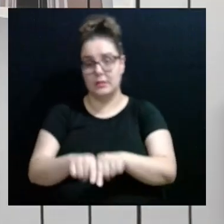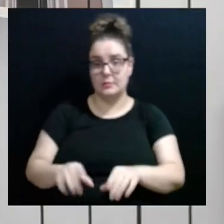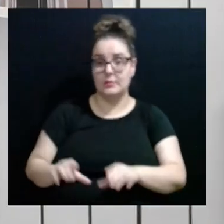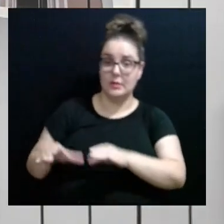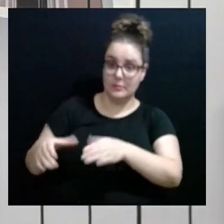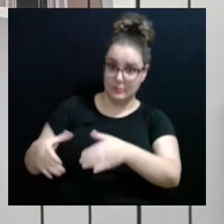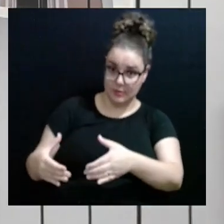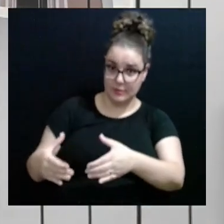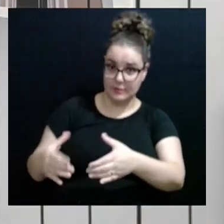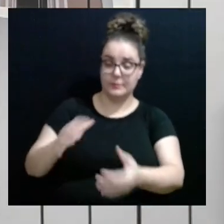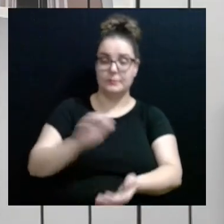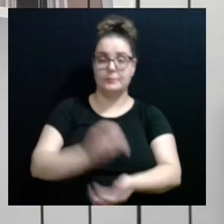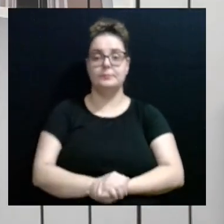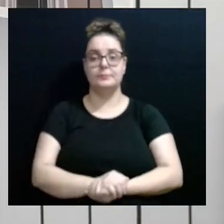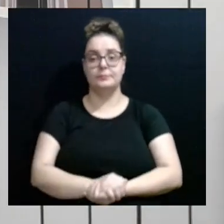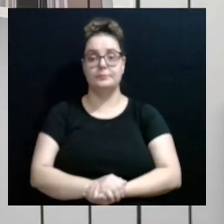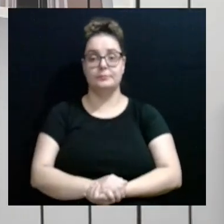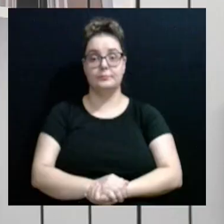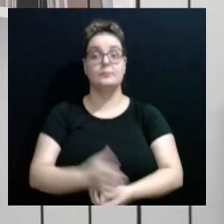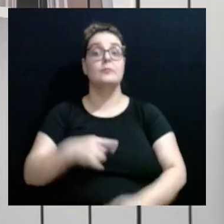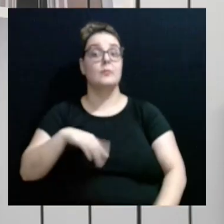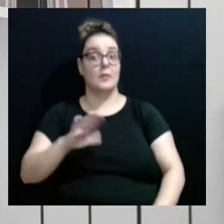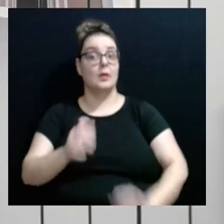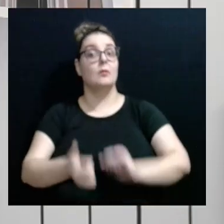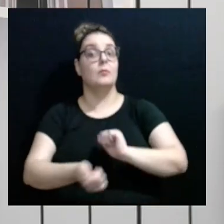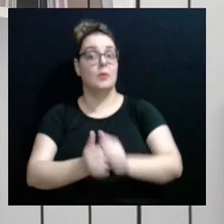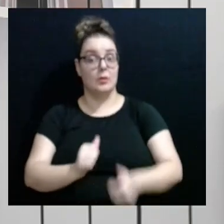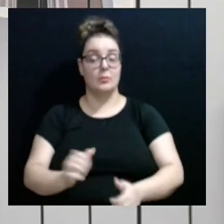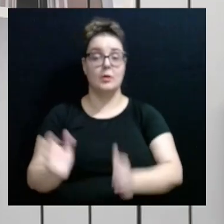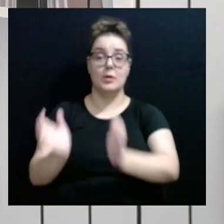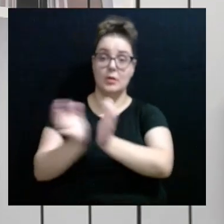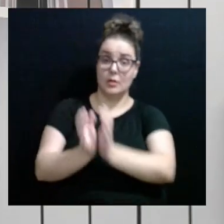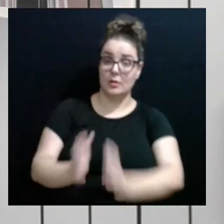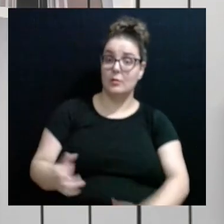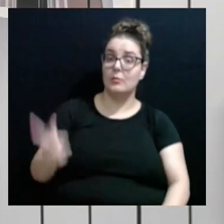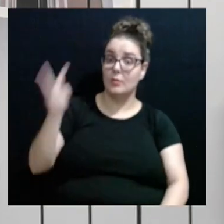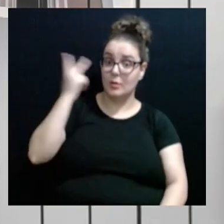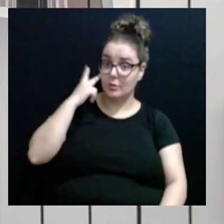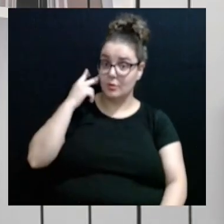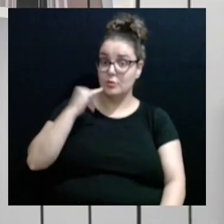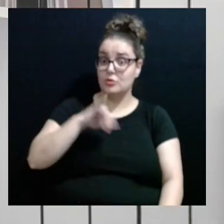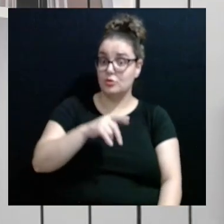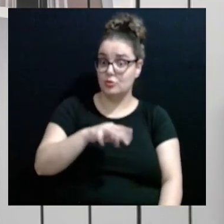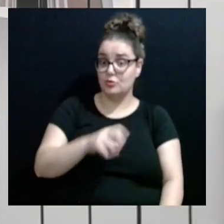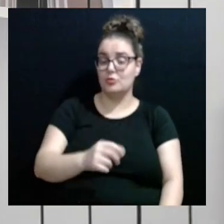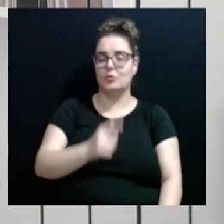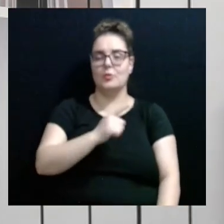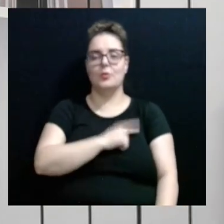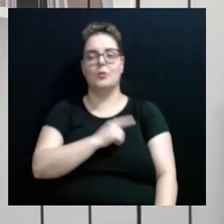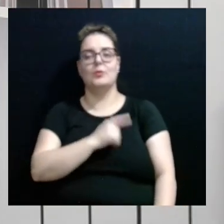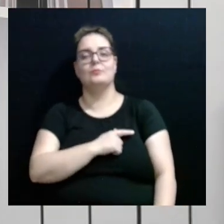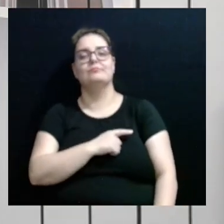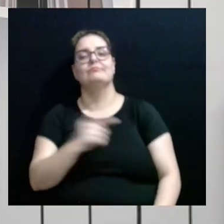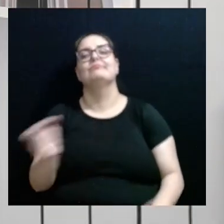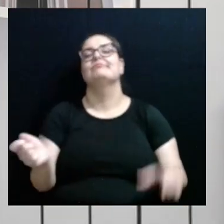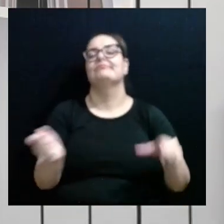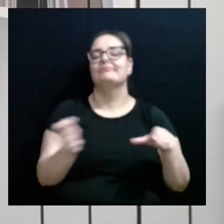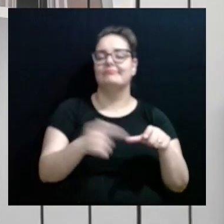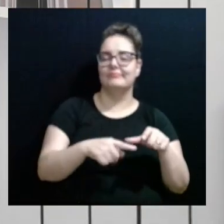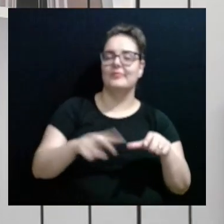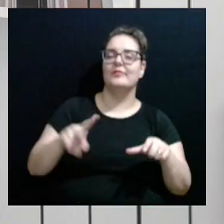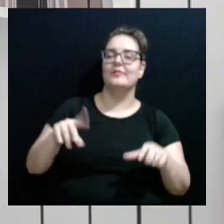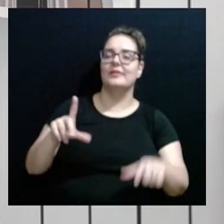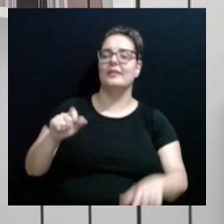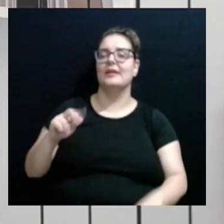titular. Bom, e tem mais futebol, porque na Copa São Paulo de Futebol Júnior, o Guarani goleou o Naviraense e está